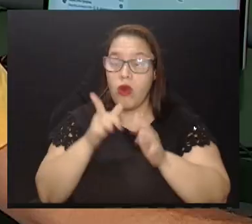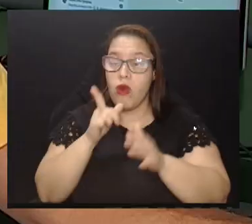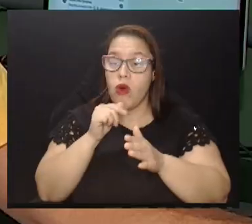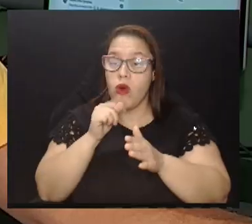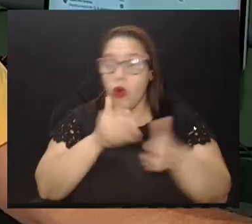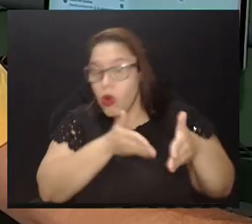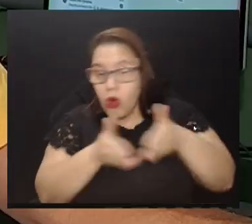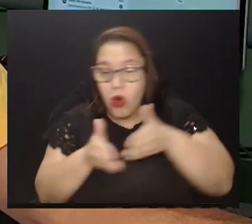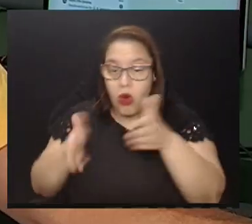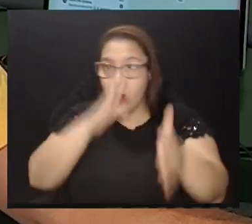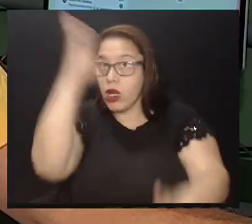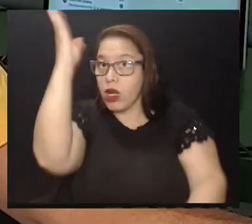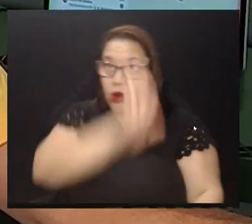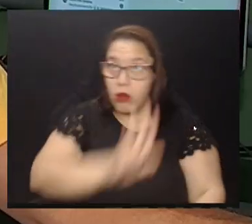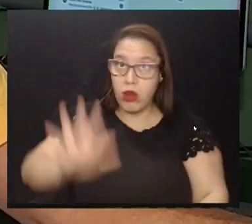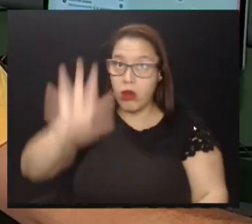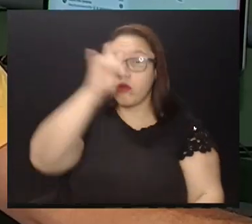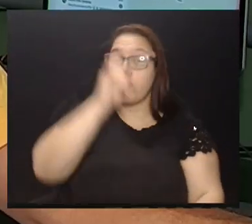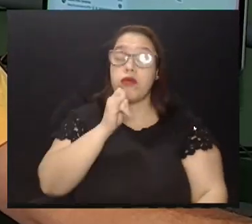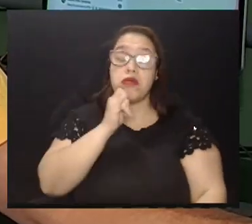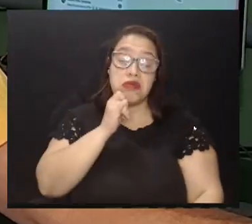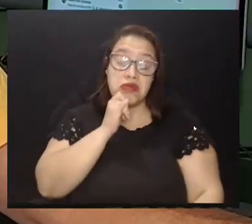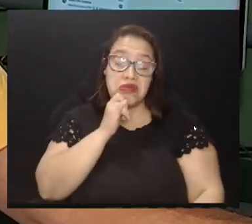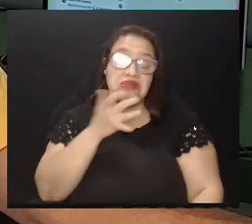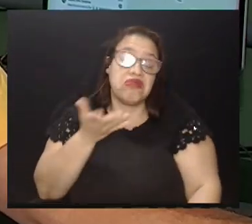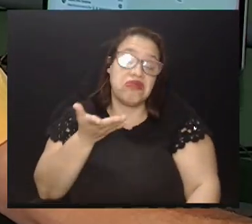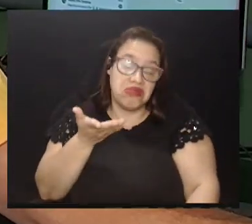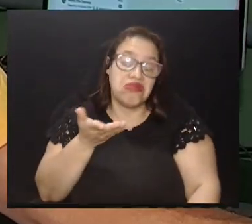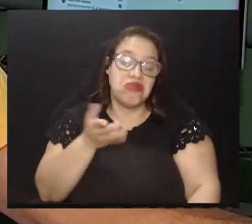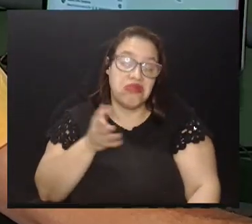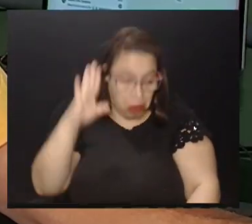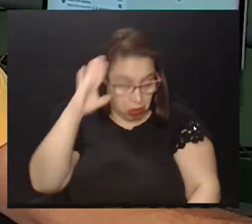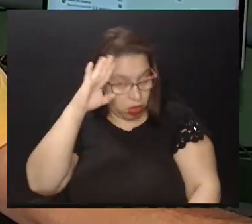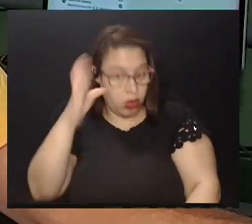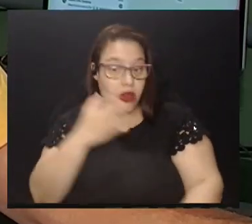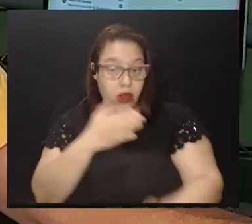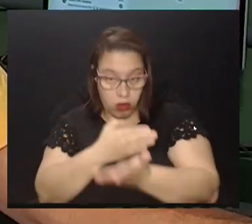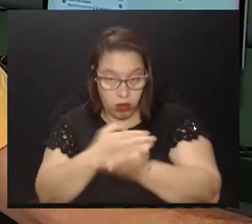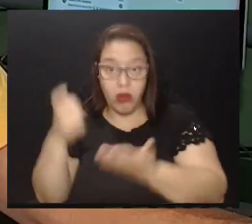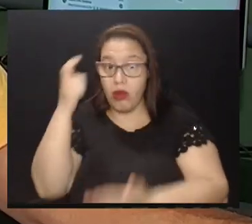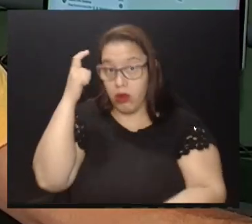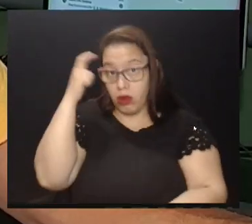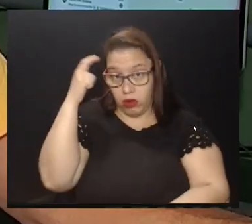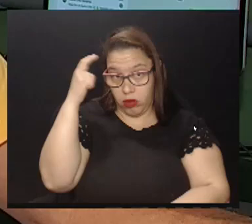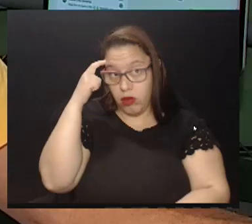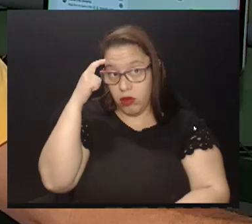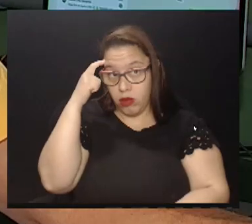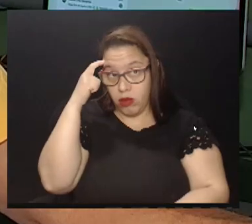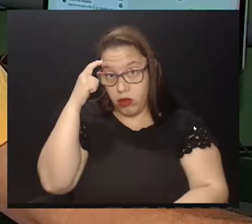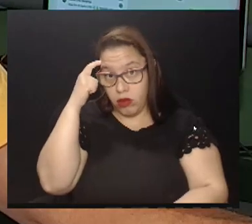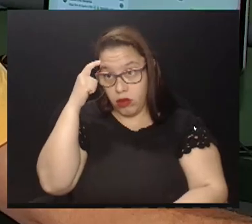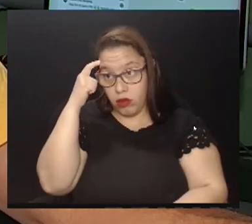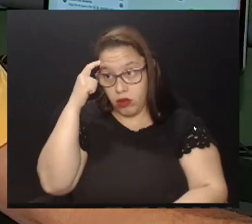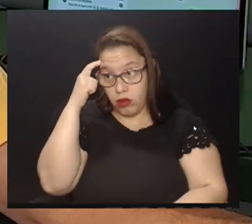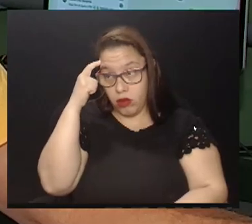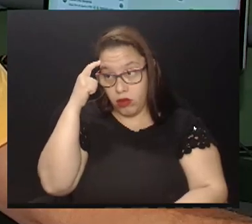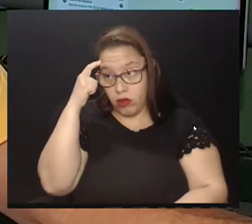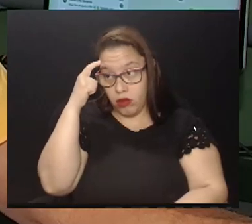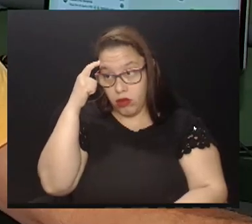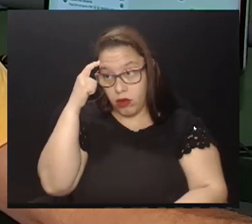isso acaba sendo matéria-prima para você começar a pensar em abordagens audiovisuais sobre o real, né? O